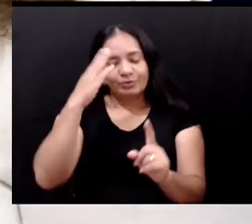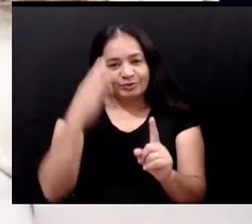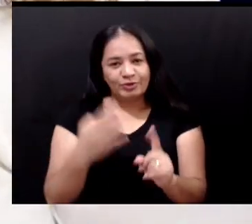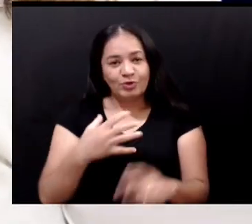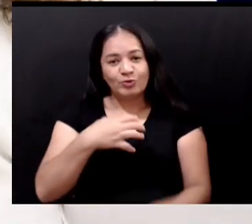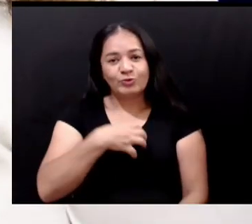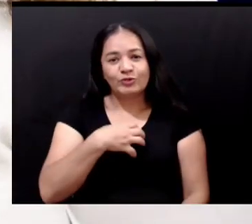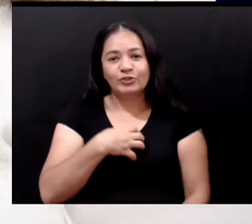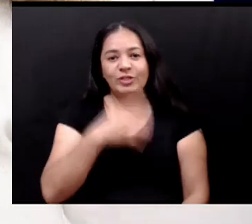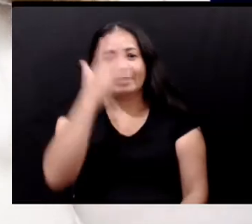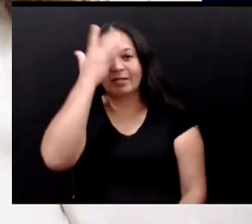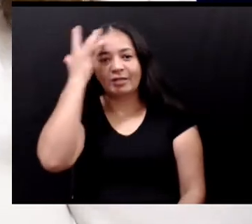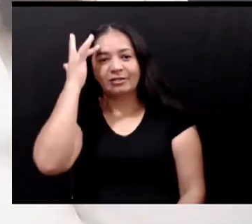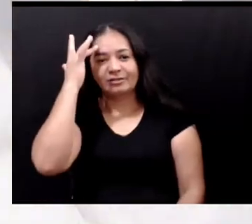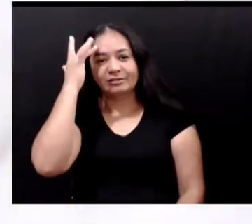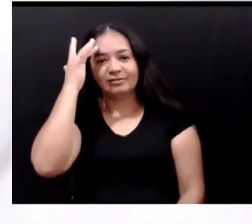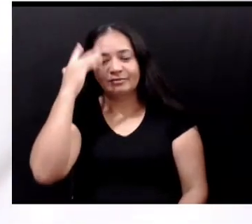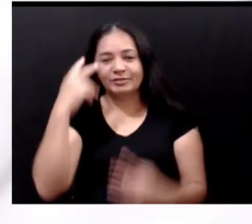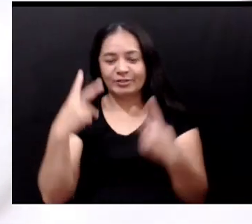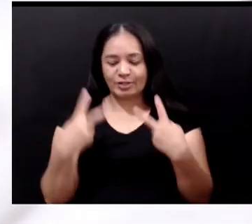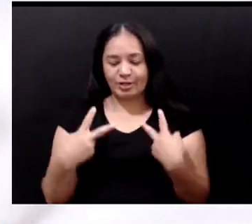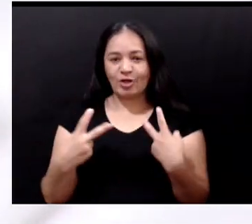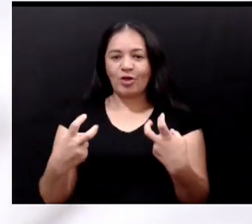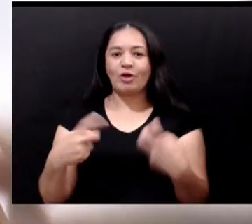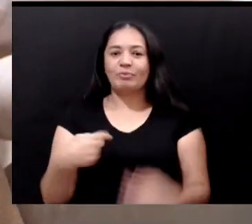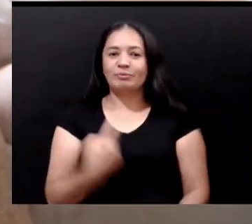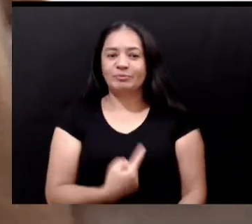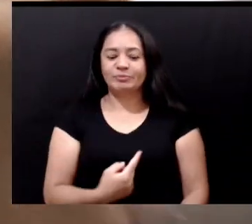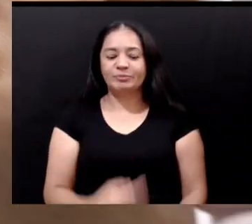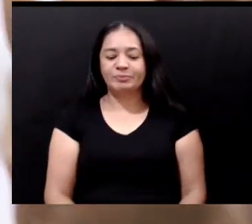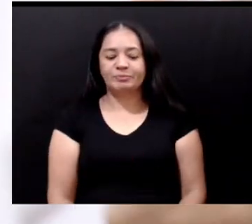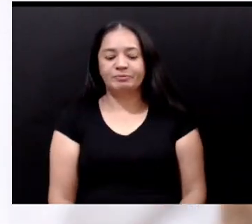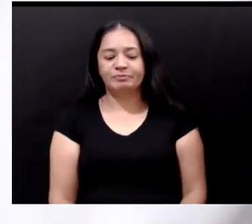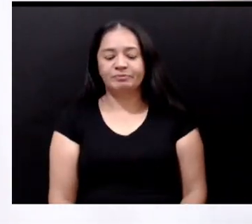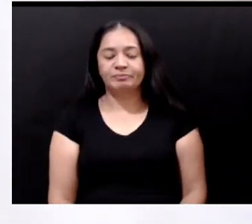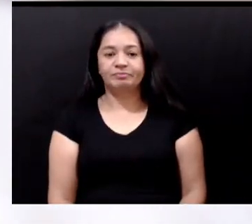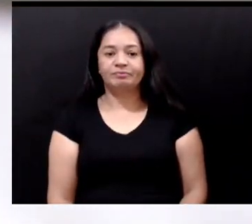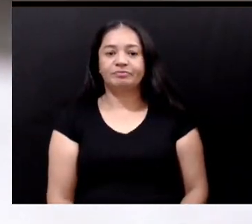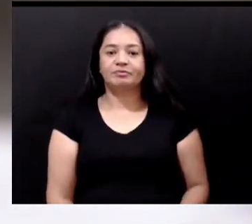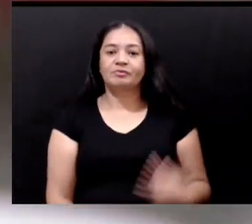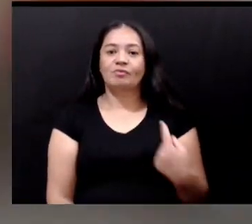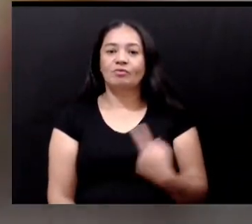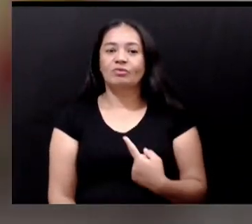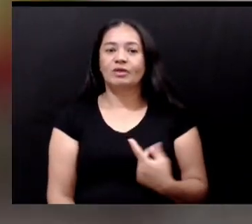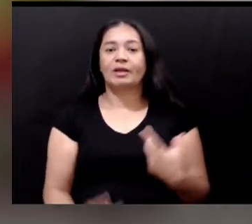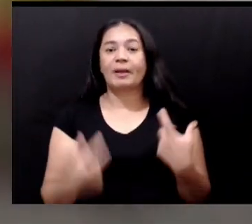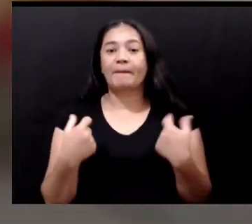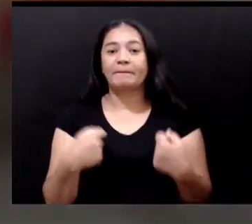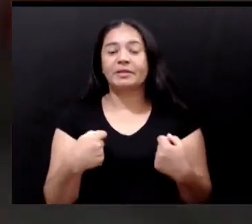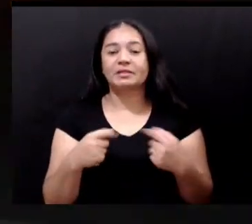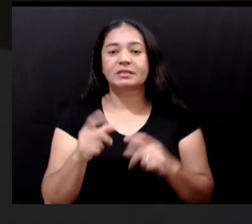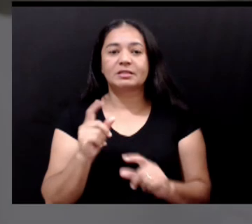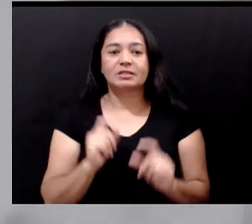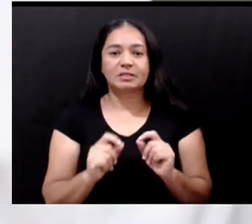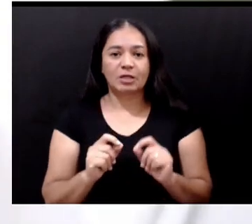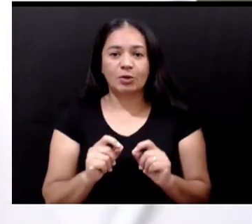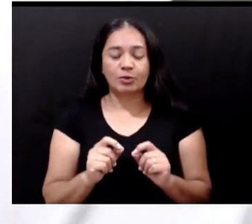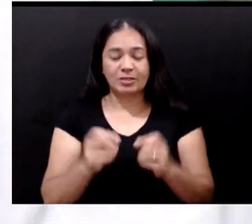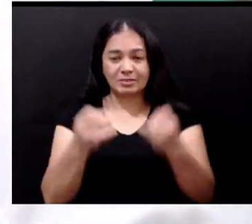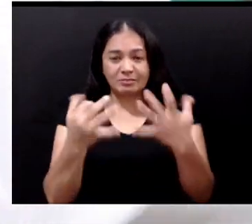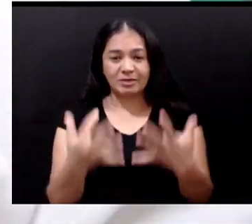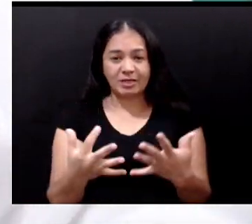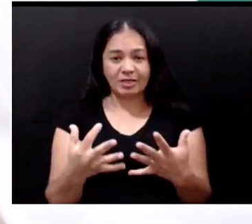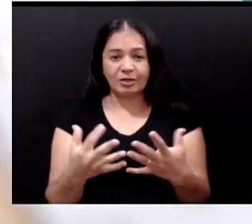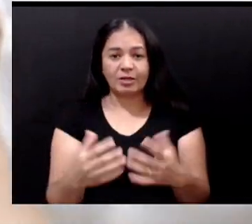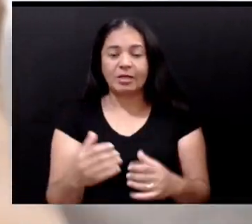pessoas nos enxergam nessa profissão. E aí, assim, a gente precisa ressaltar para o público de casa a importância